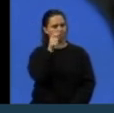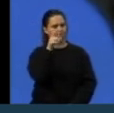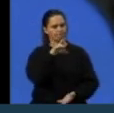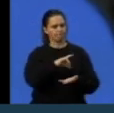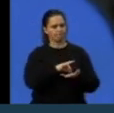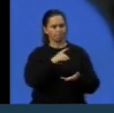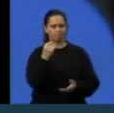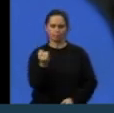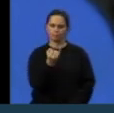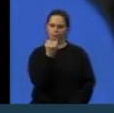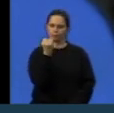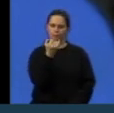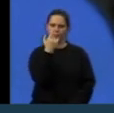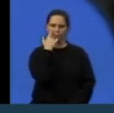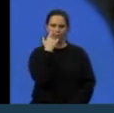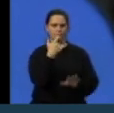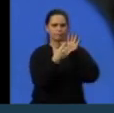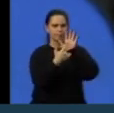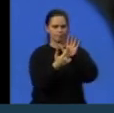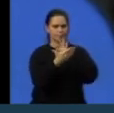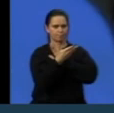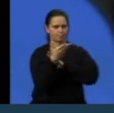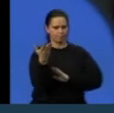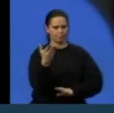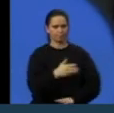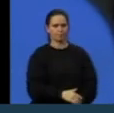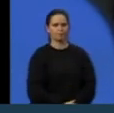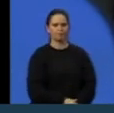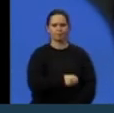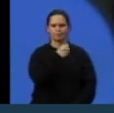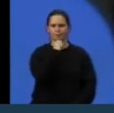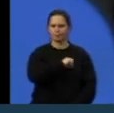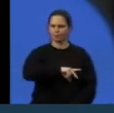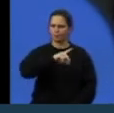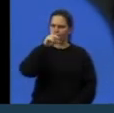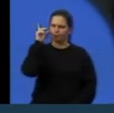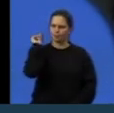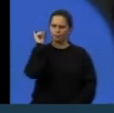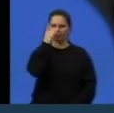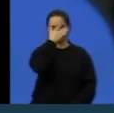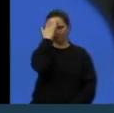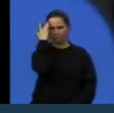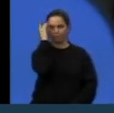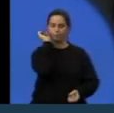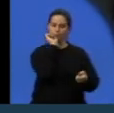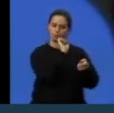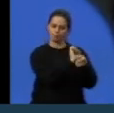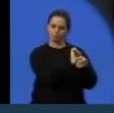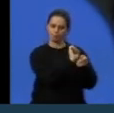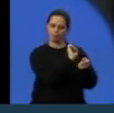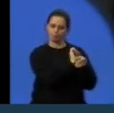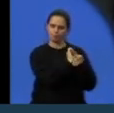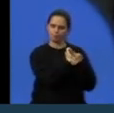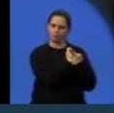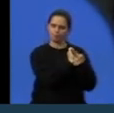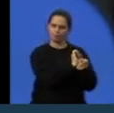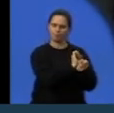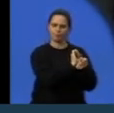até importante elucidar para você, prezado aluno. Antigamente, na época dos escravos,